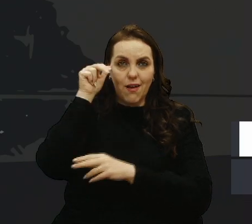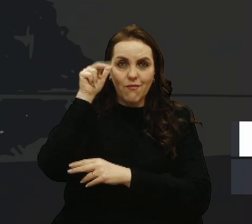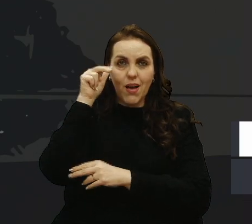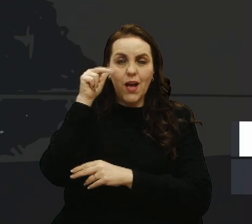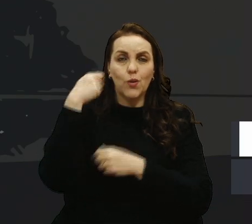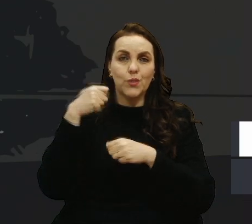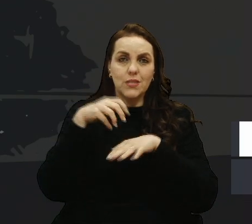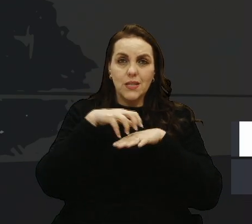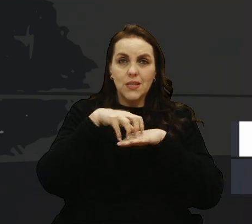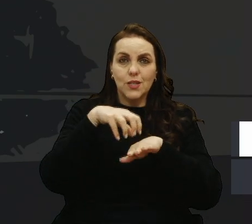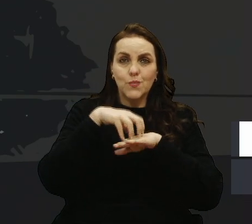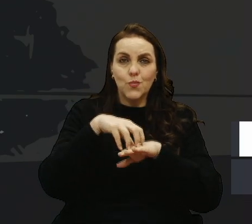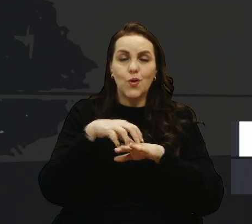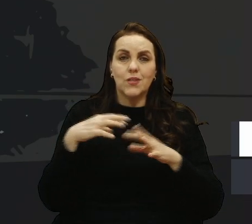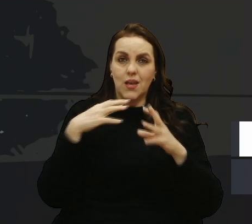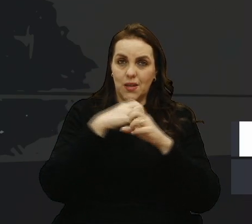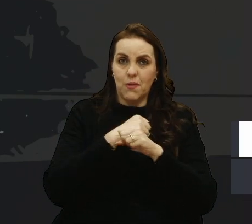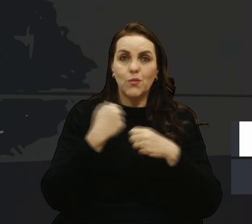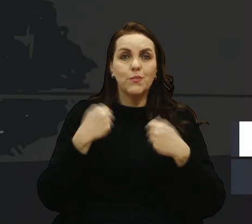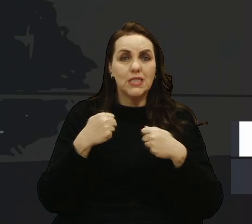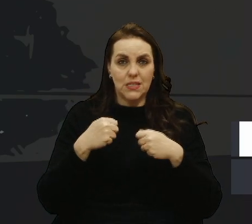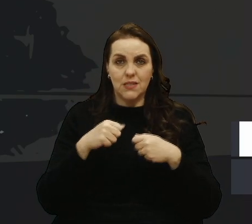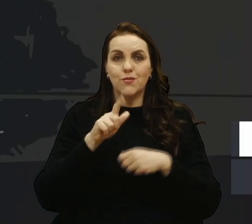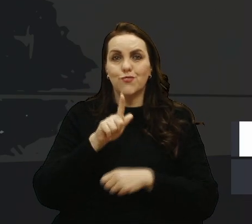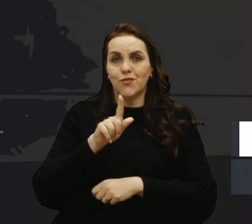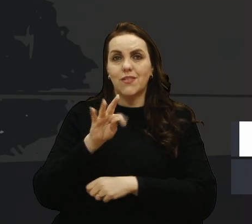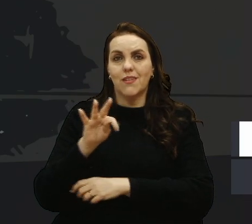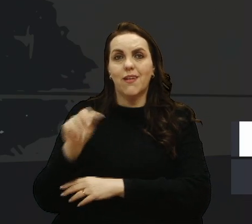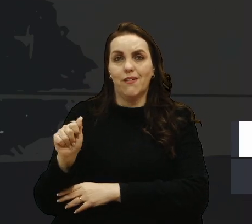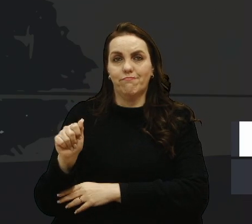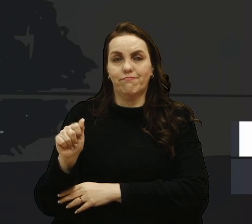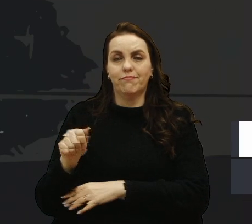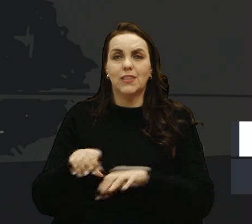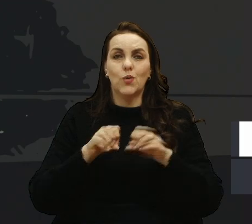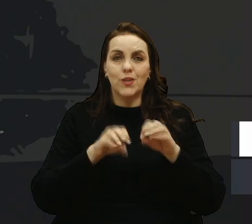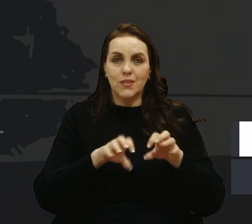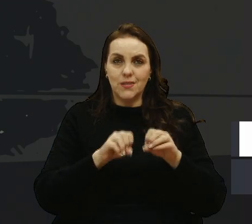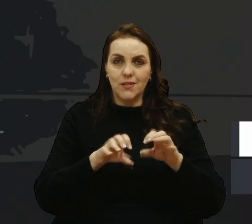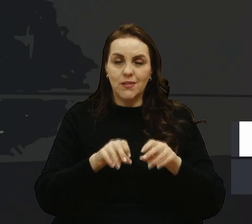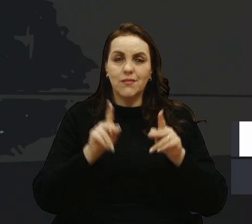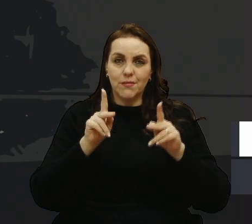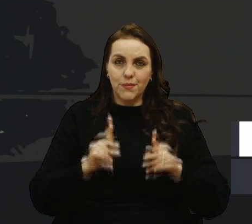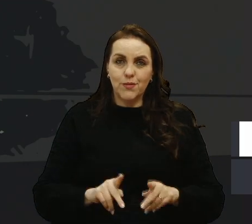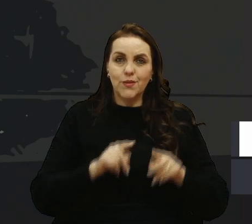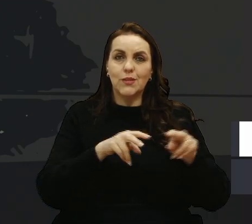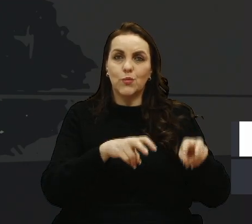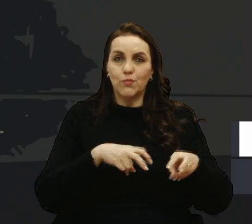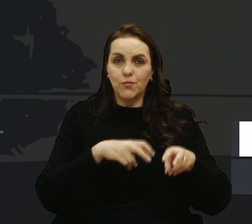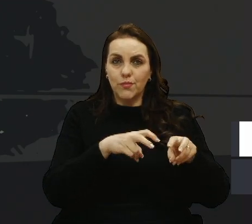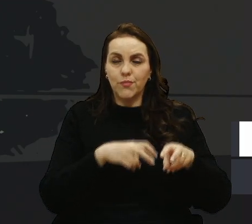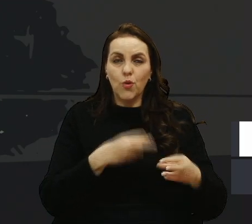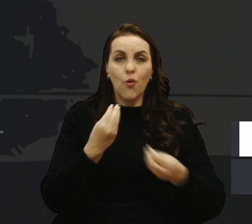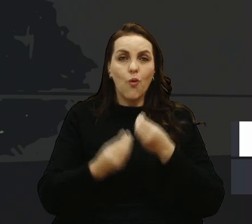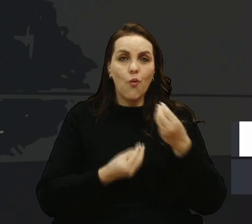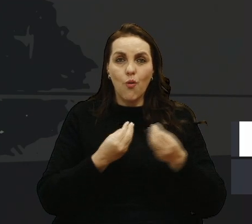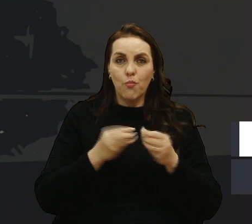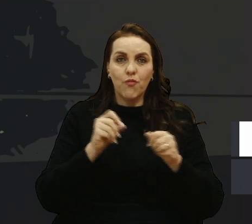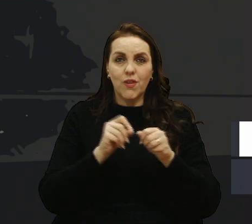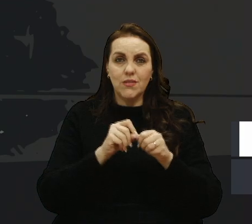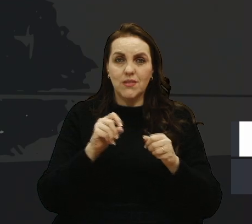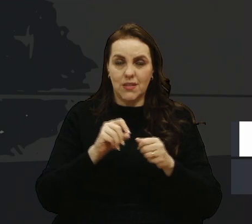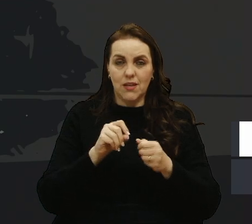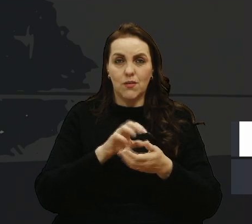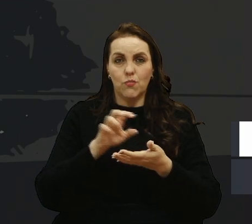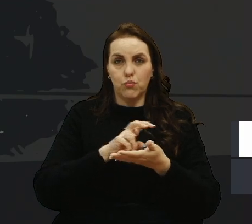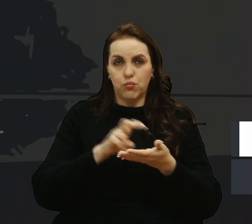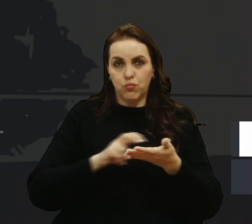um animal, tu tem que ter o GTA. Então, também nós estamos ensinando os produtores a fazer a emissão